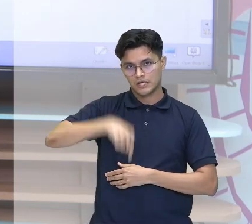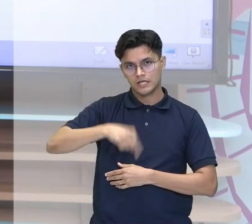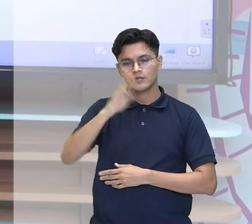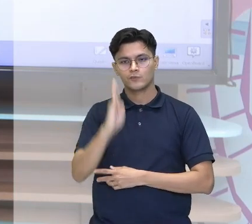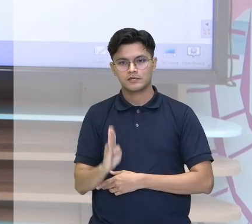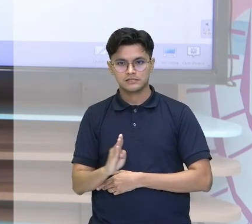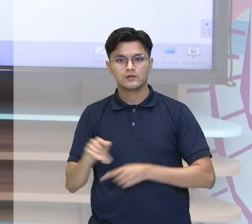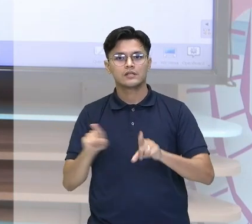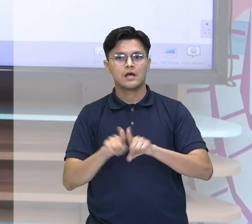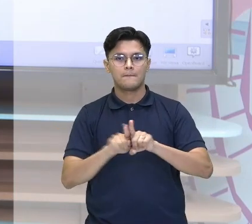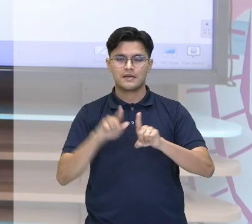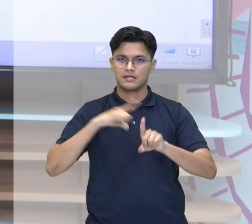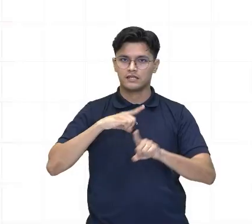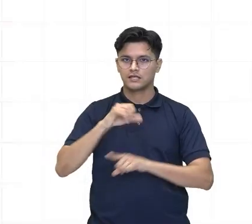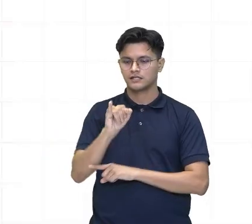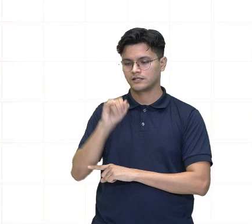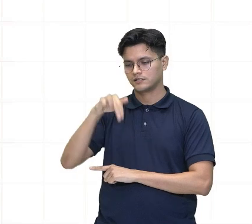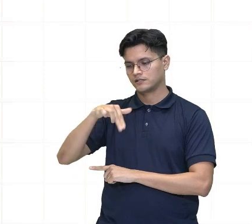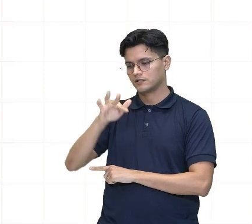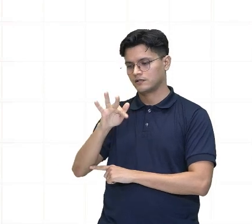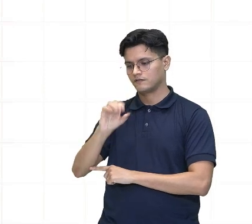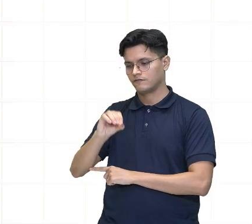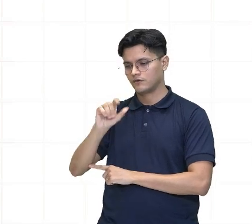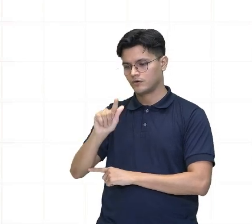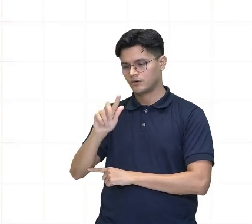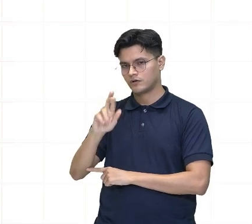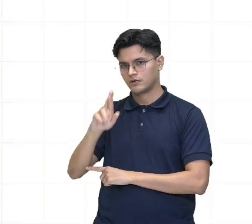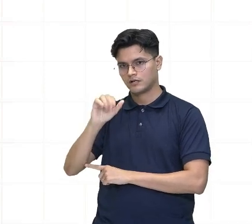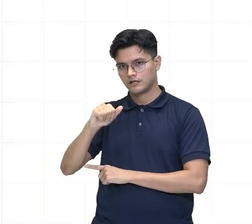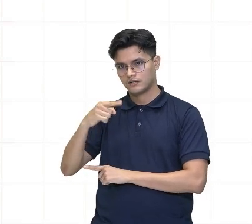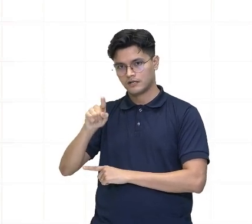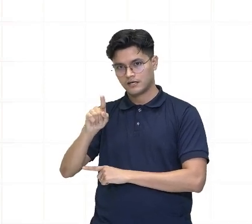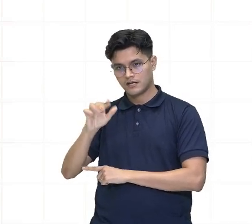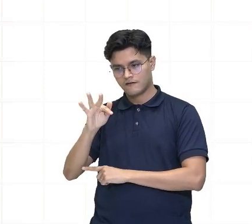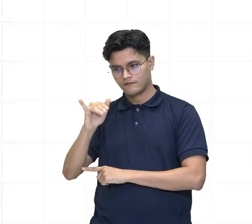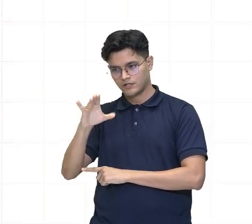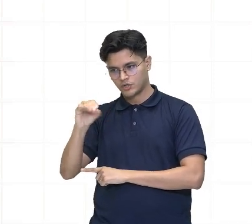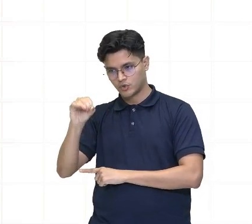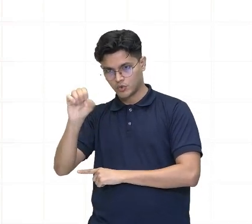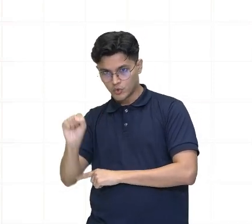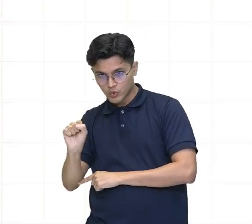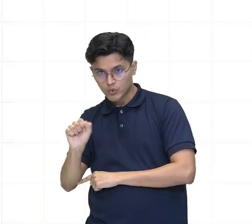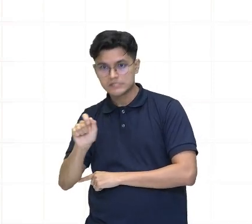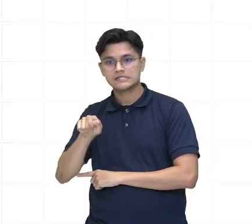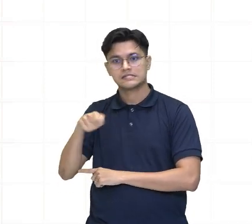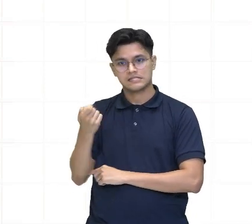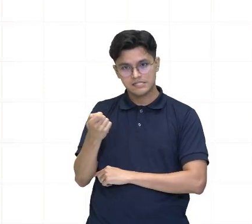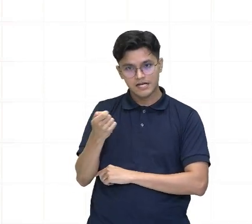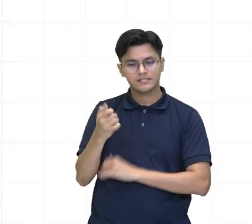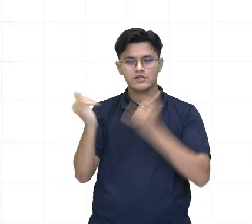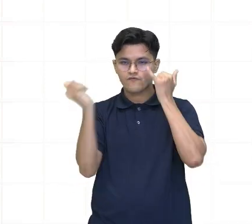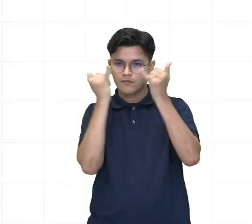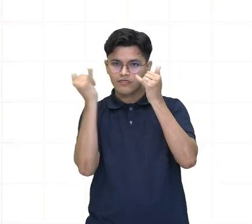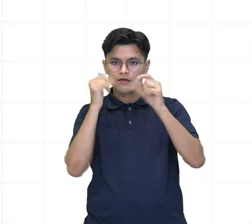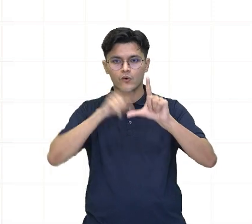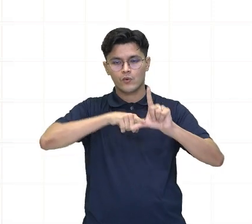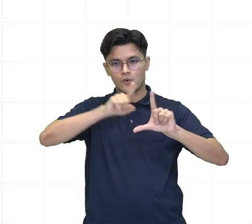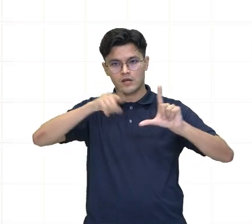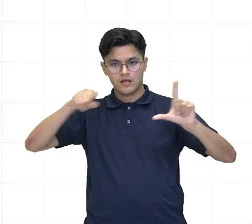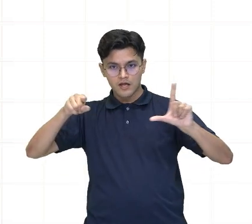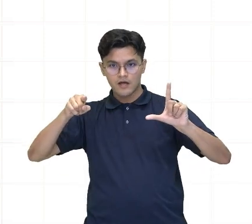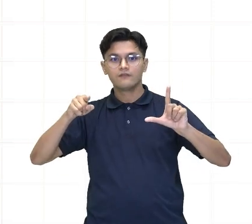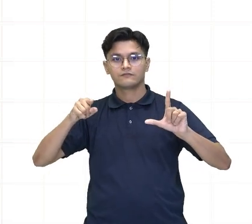os infográficos, né? Lembra que eu falei da pirâmide etária? Prestem bastante atenção na pirâmide, porque a gente tem vários